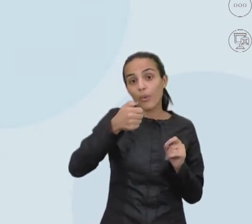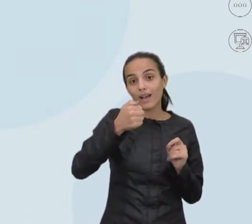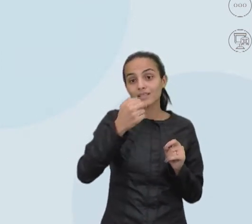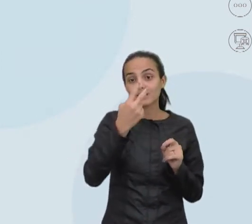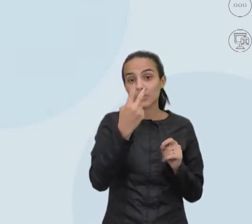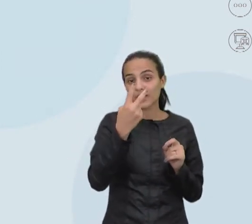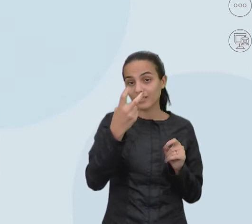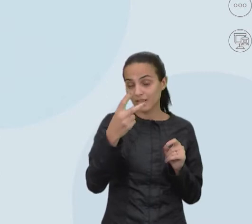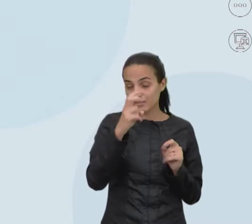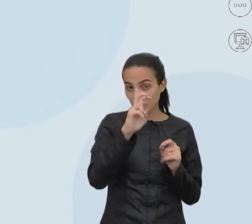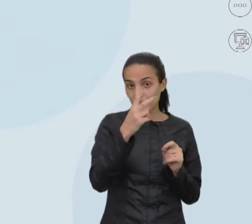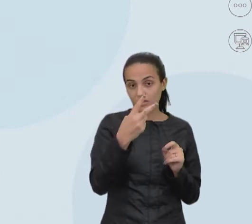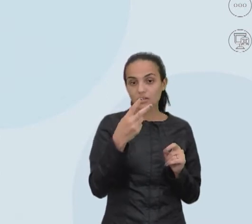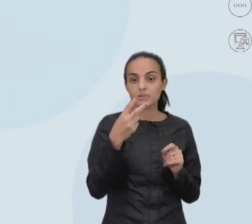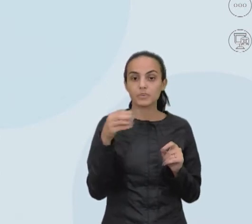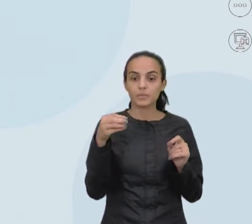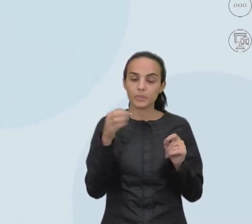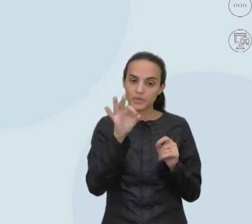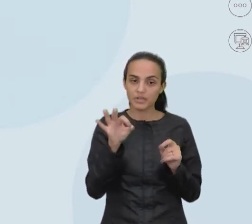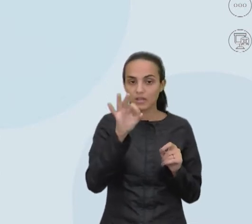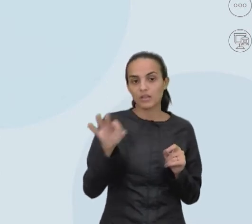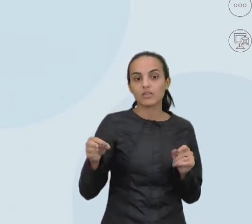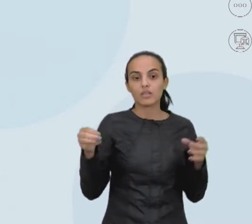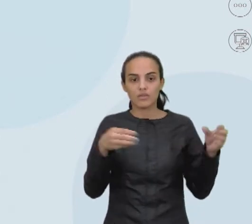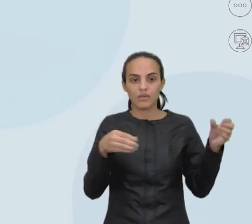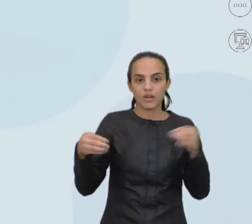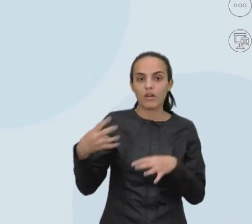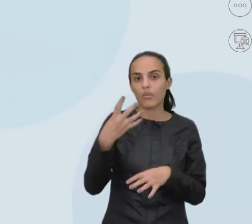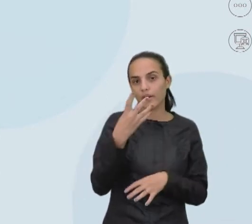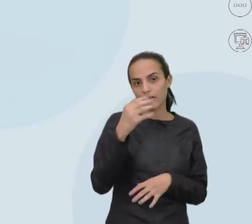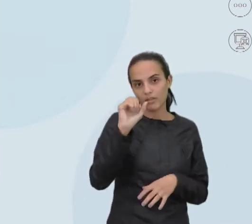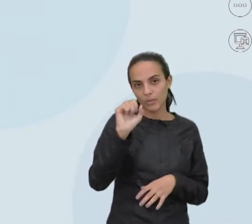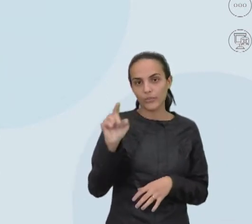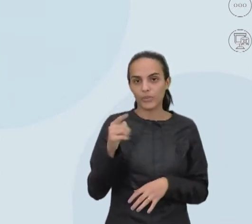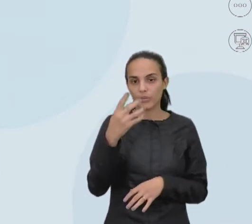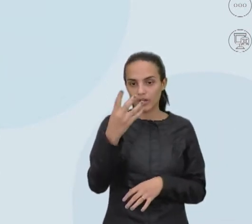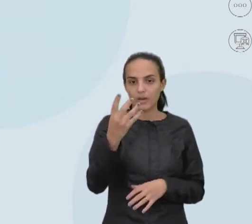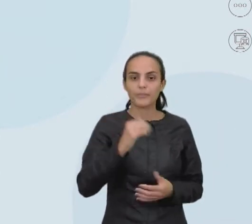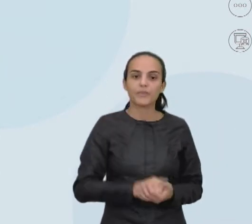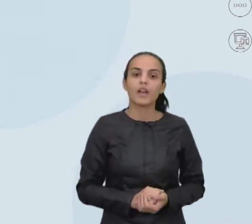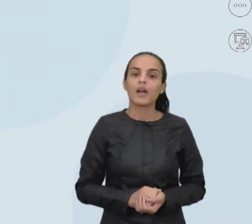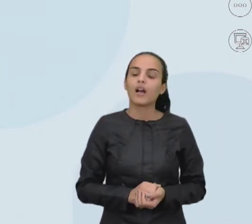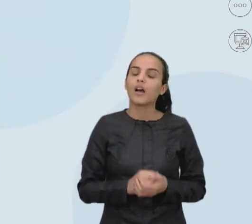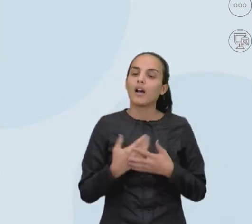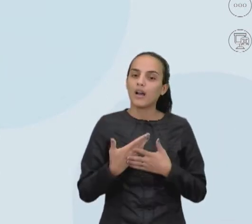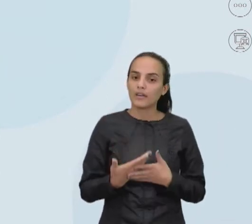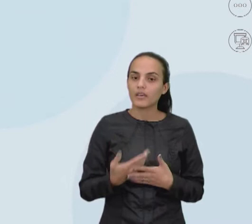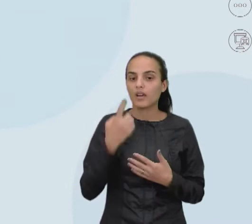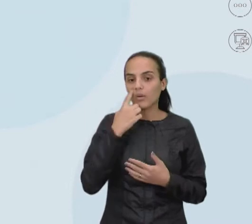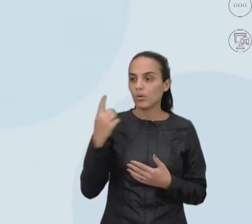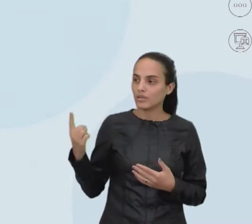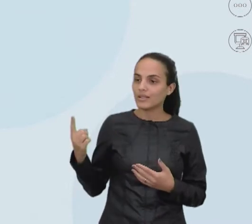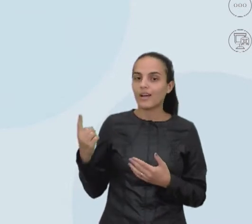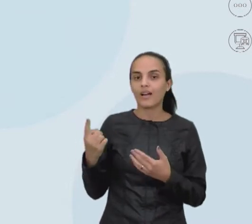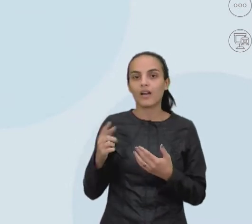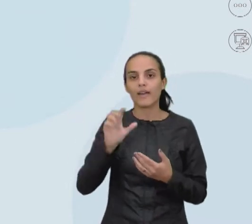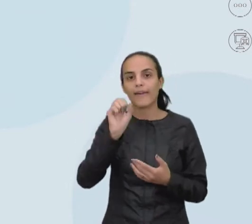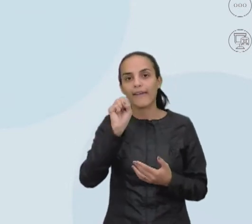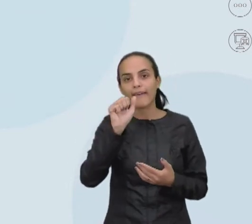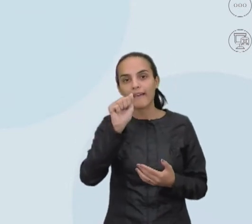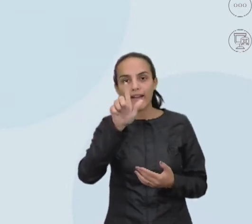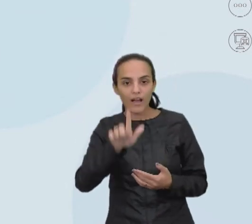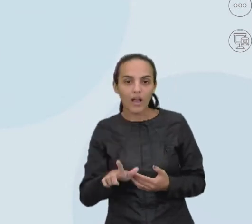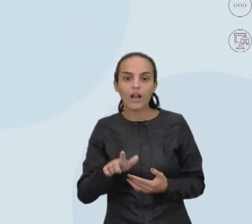e renováveis 48% e um pouquinho. E aí as não renováveis entra petróleo, gás natural, carvão